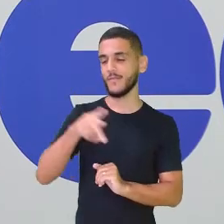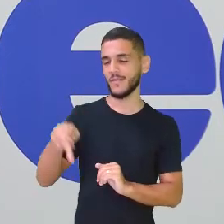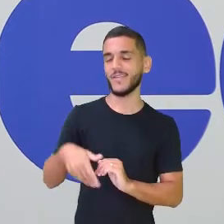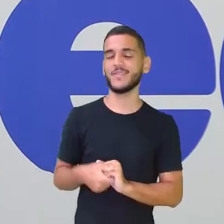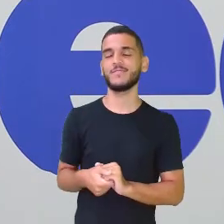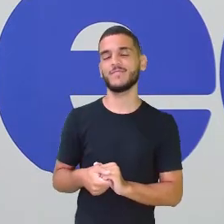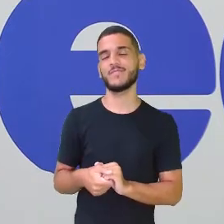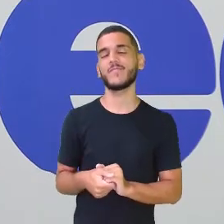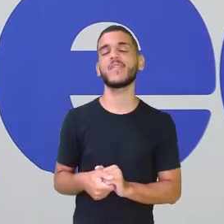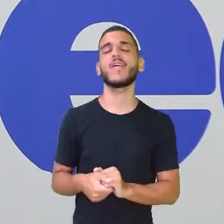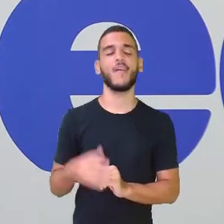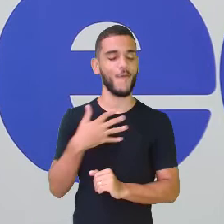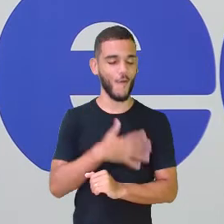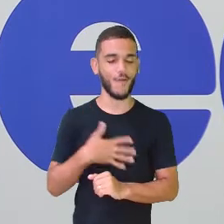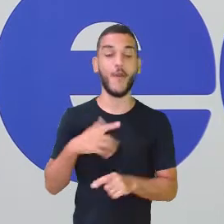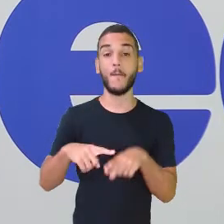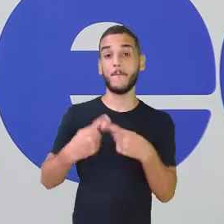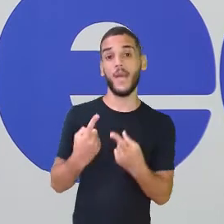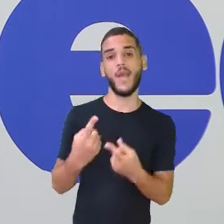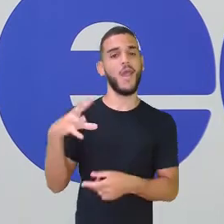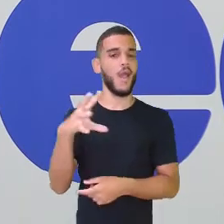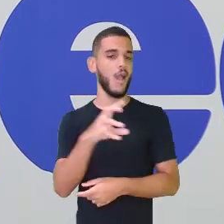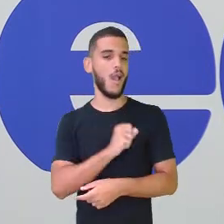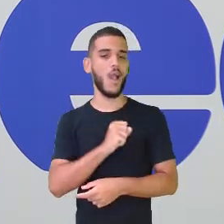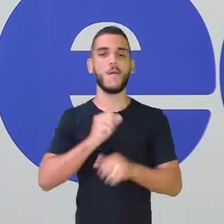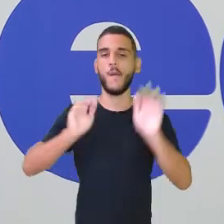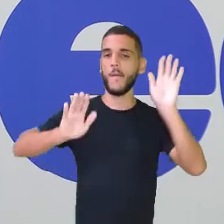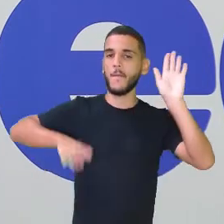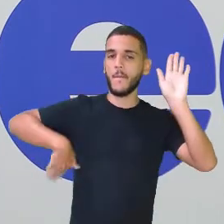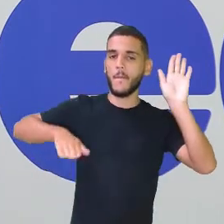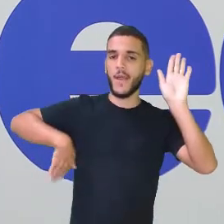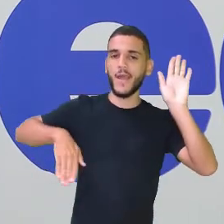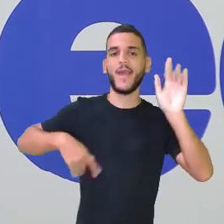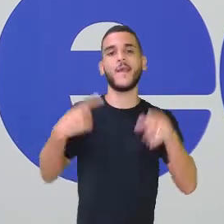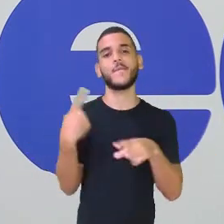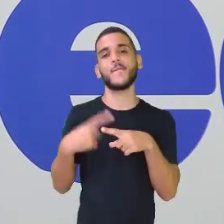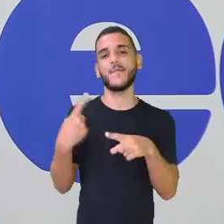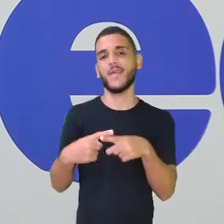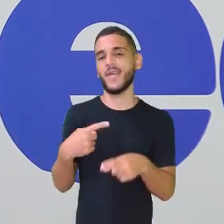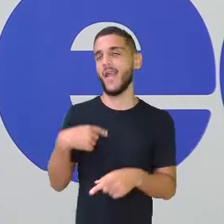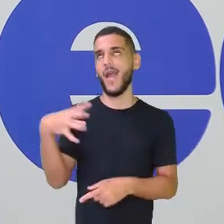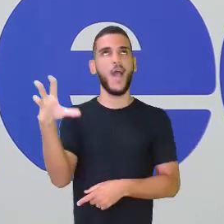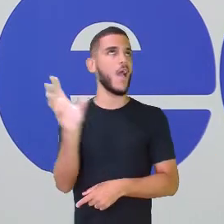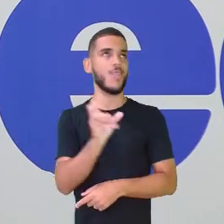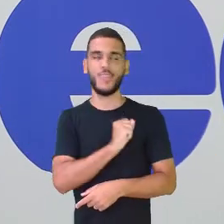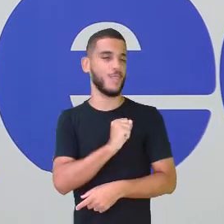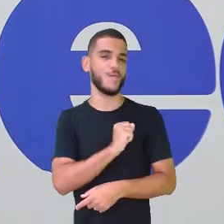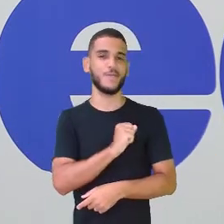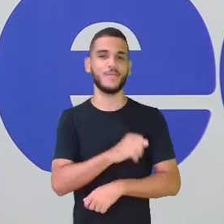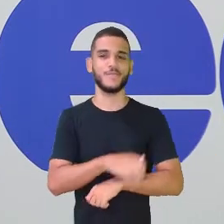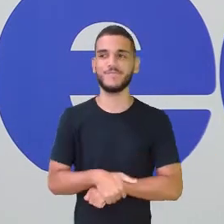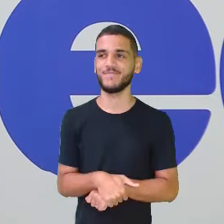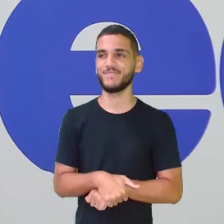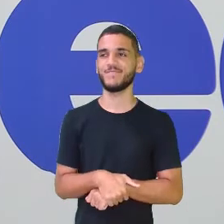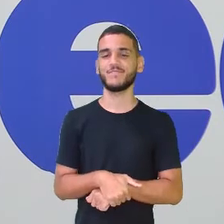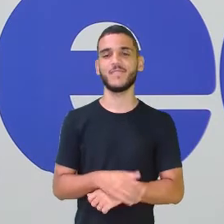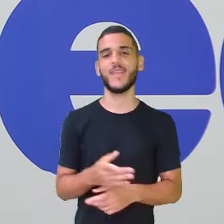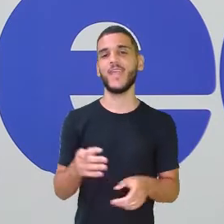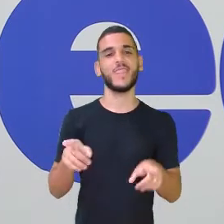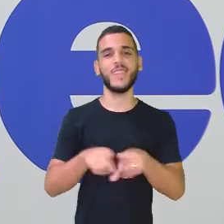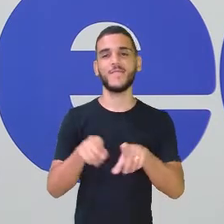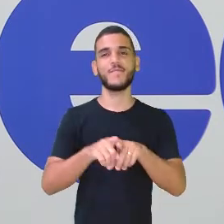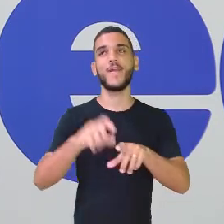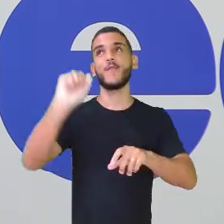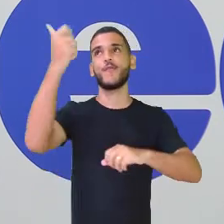é a da praia. É a da praia? A praia tem meu coração. A paisagem da praia, o pôr do sol, o